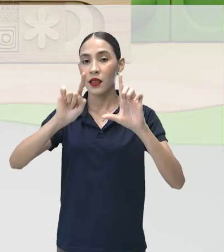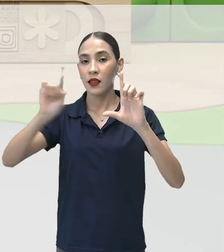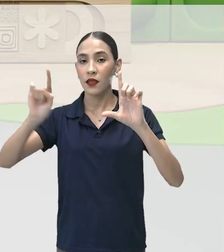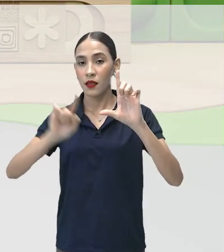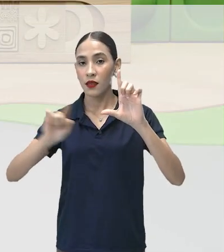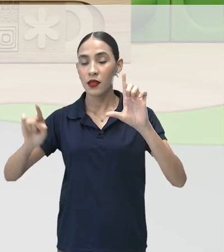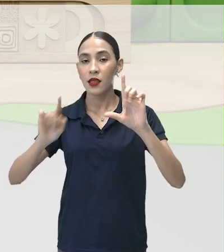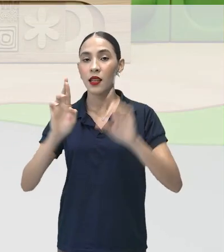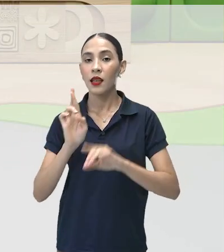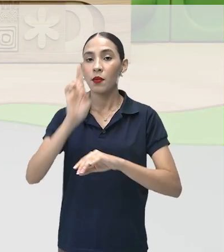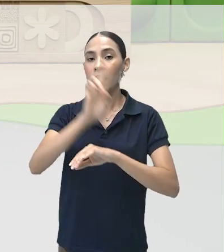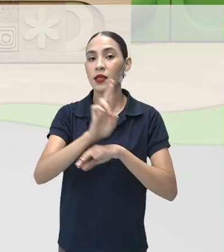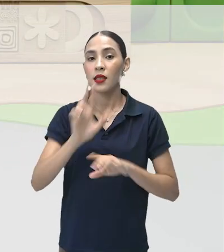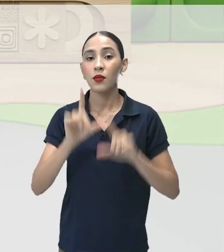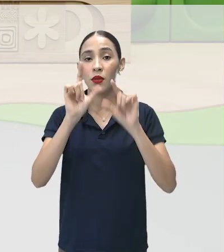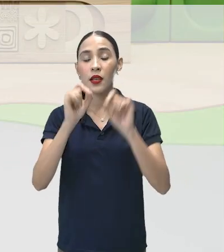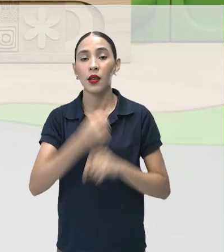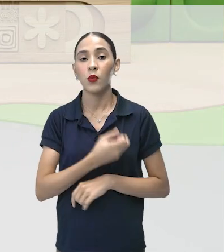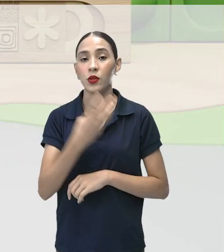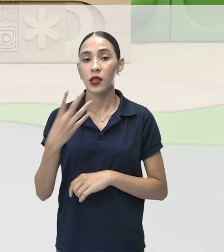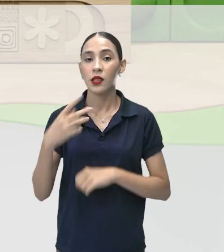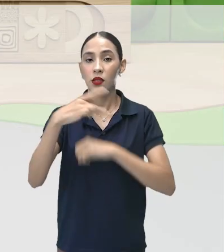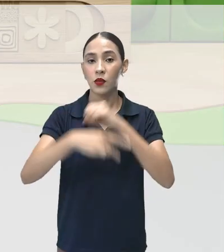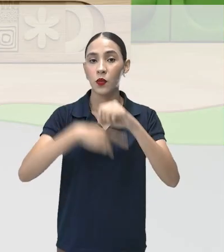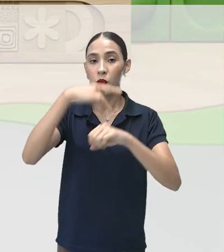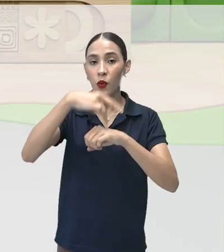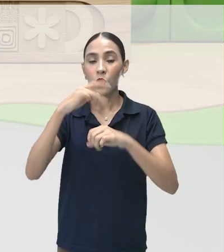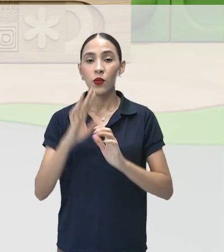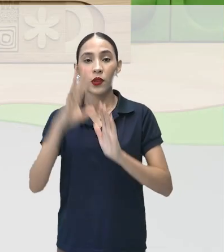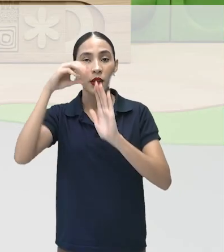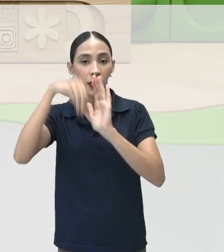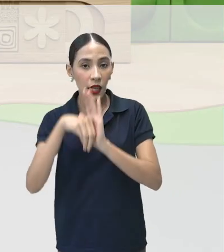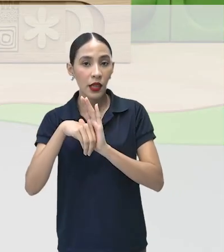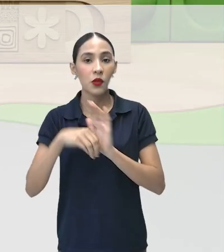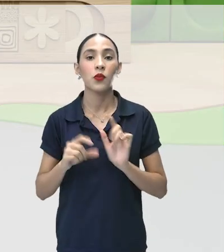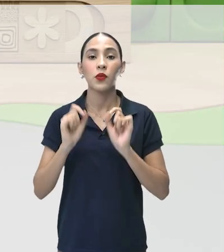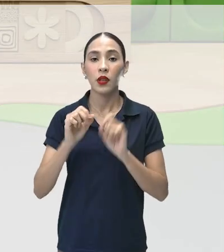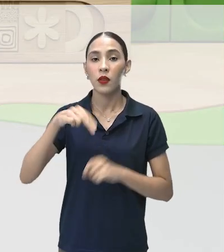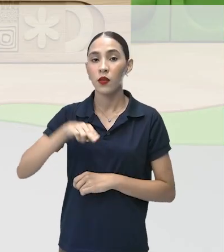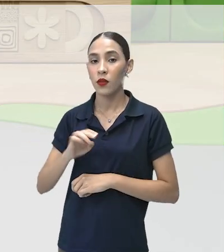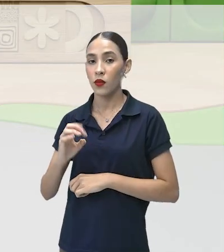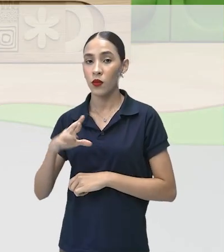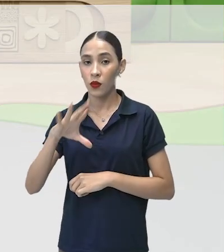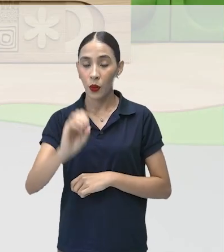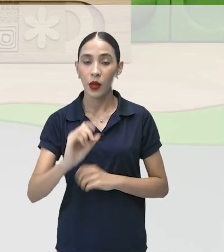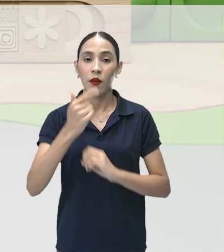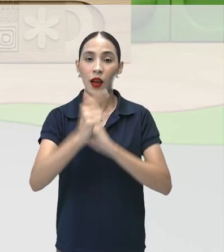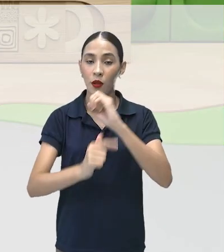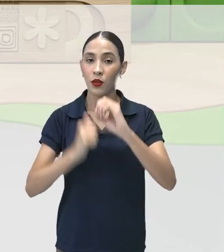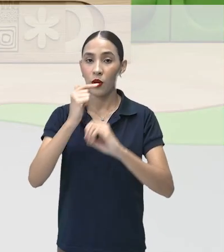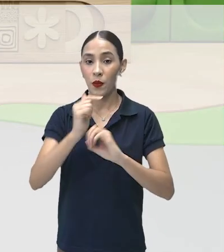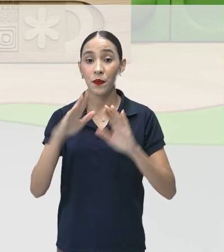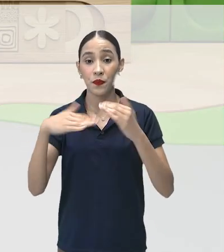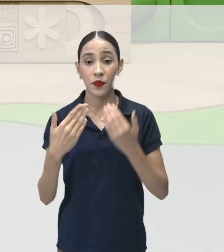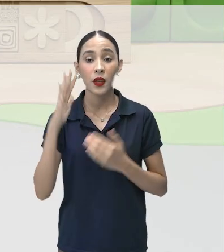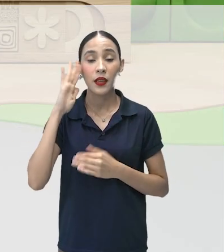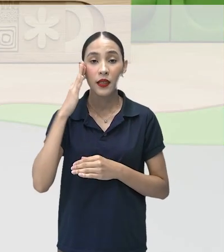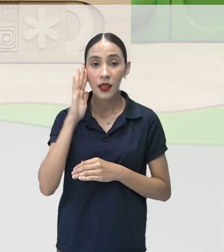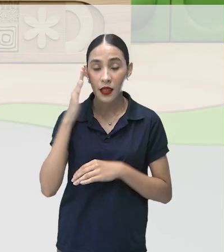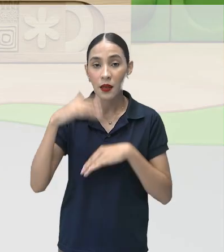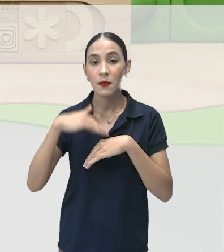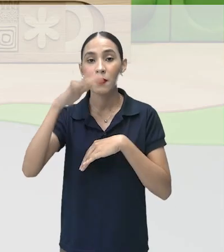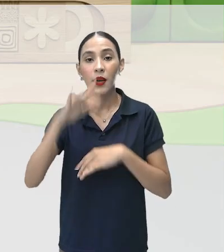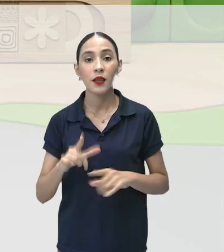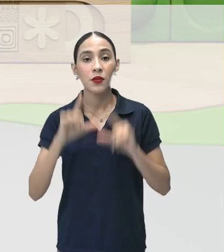Z, representa, então, a quantidade de prótons que estão localizados no núcleo atômico. Vamos entender um